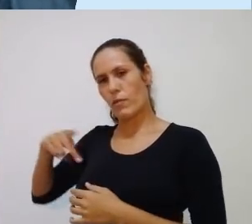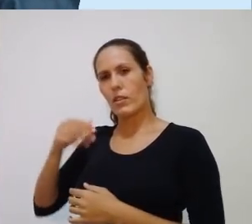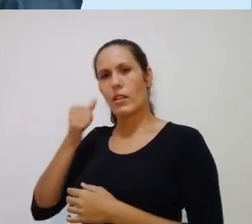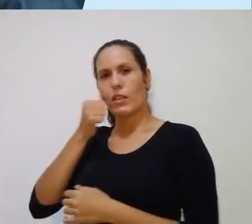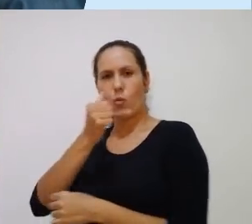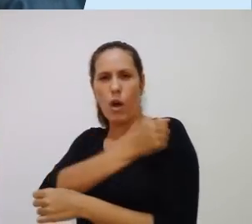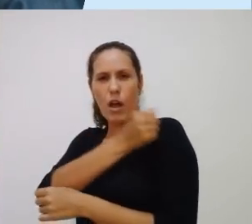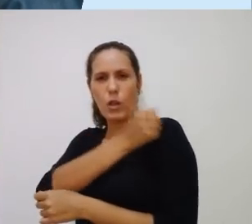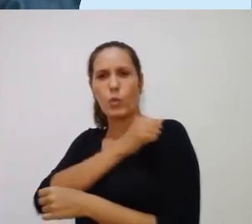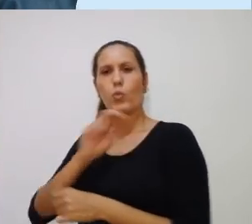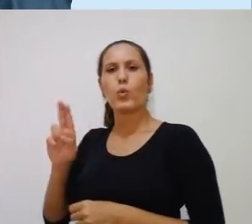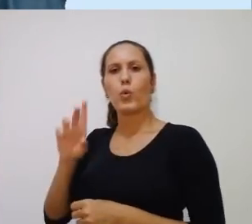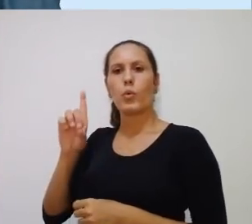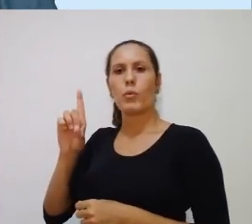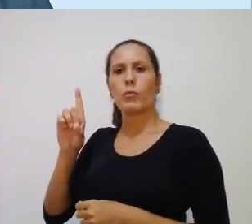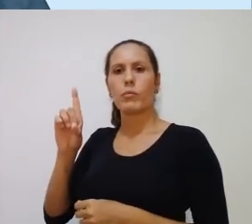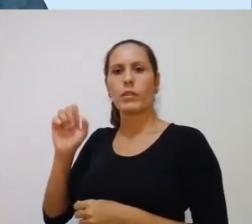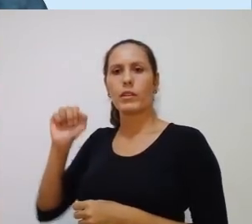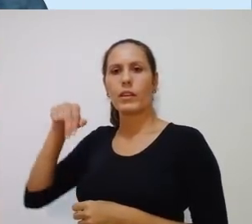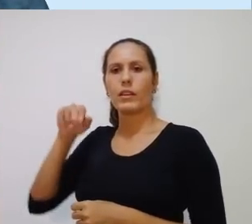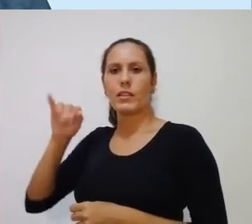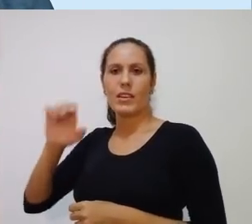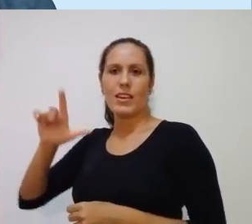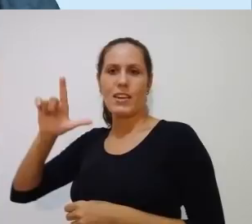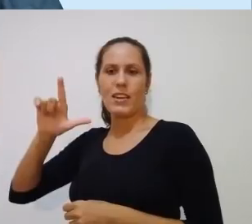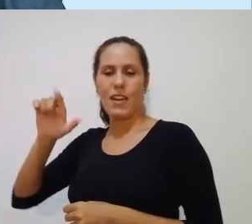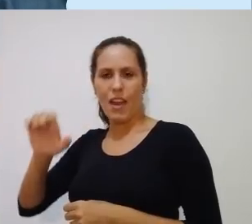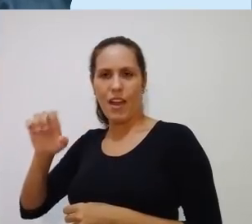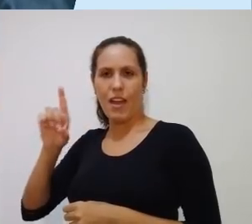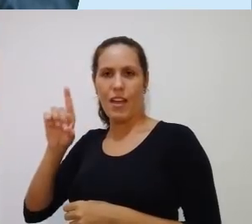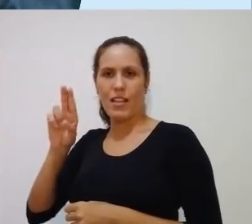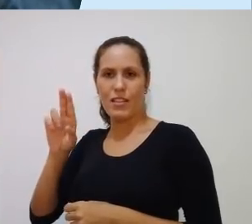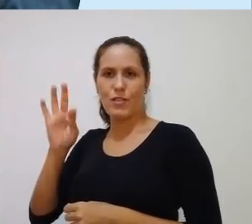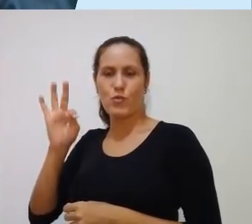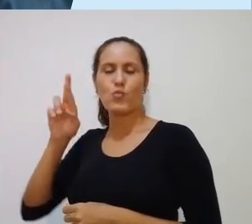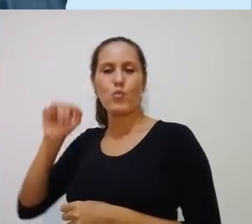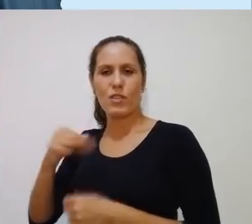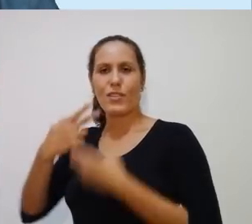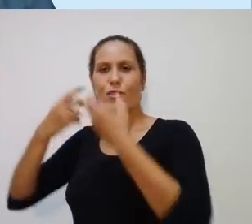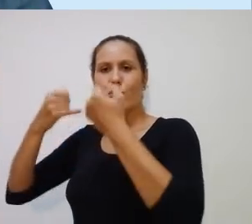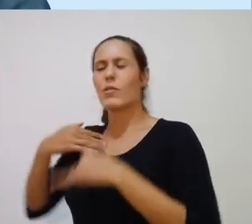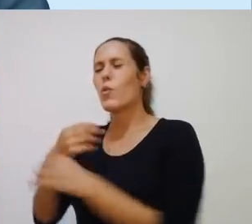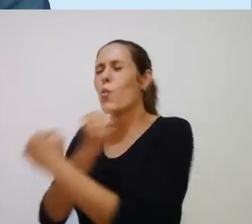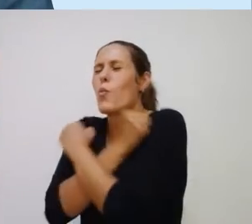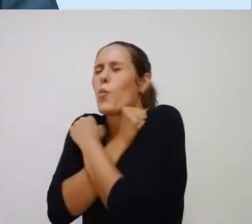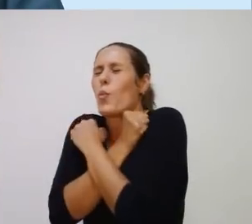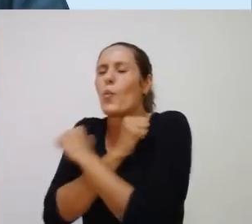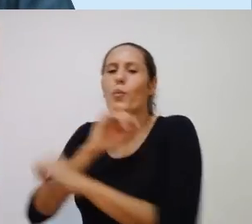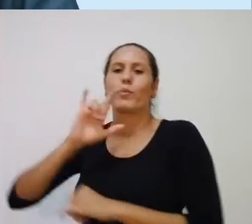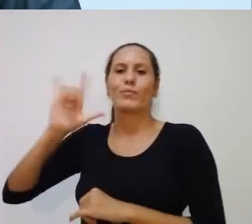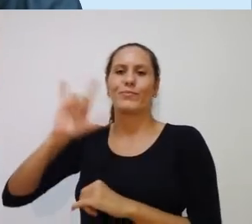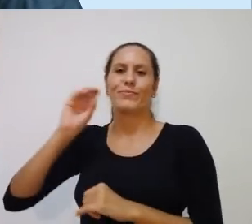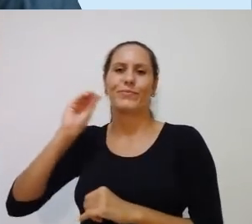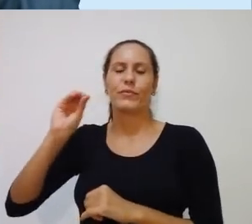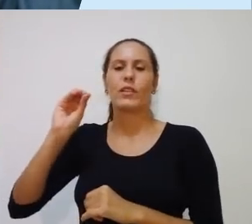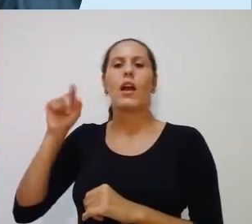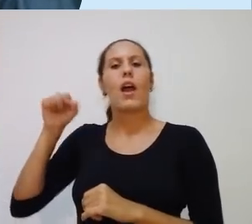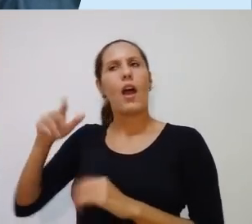chamada Daniele Dutra, a qual quero mandar um abraço para ela com todo o meu respeito, todo o carinho do mundo. Essa estudante, ela